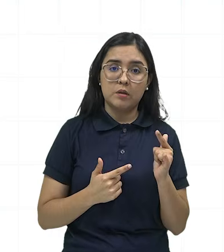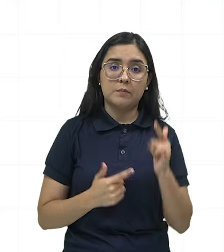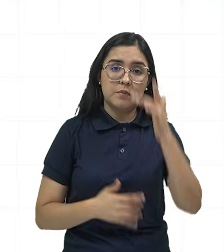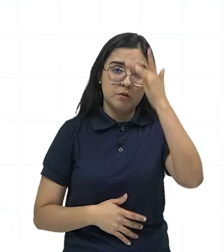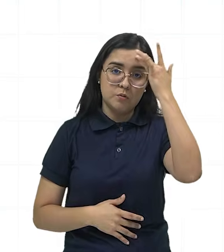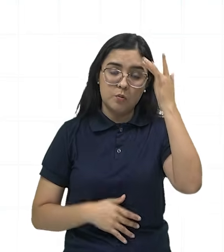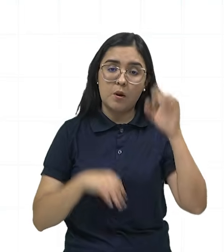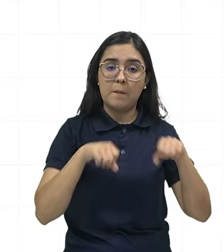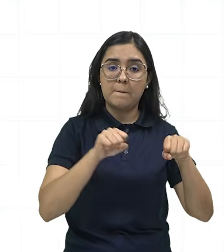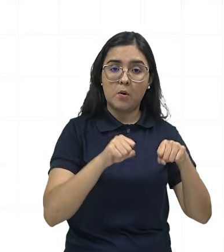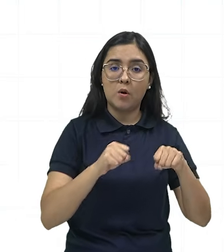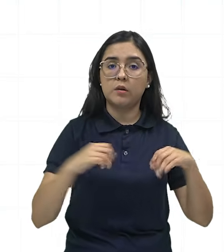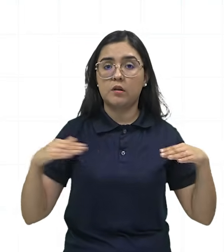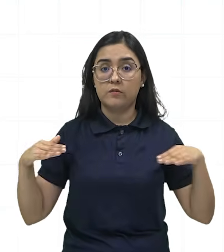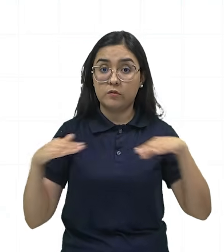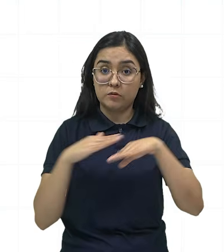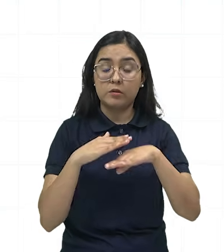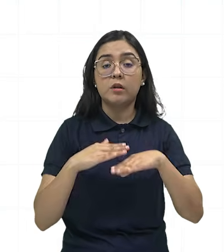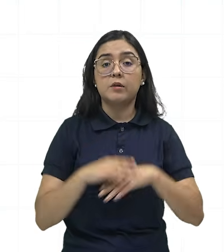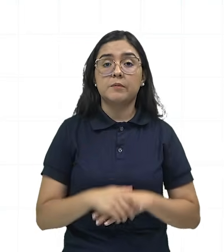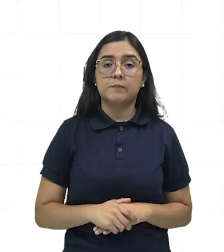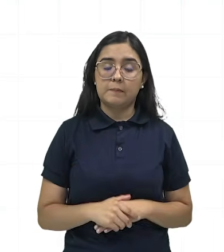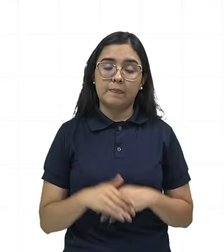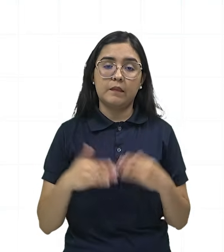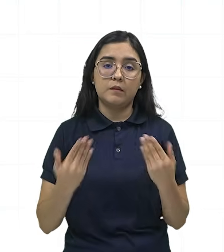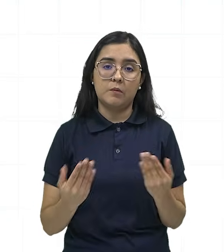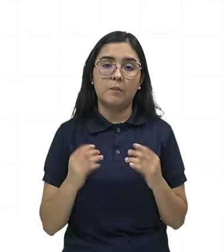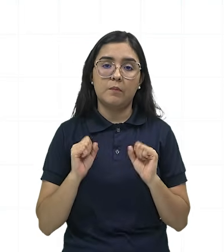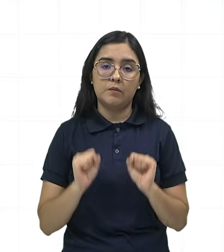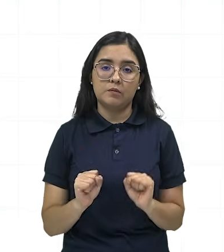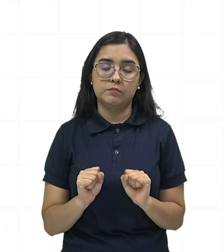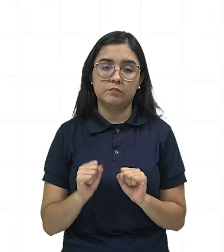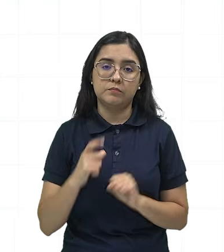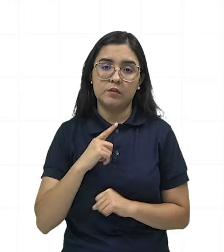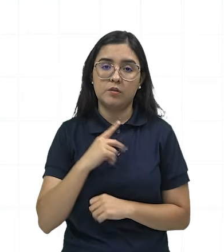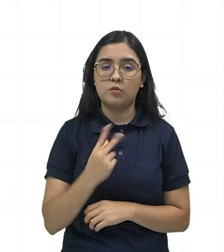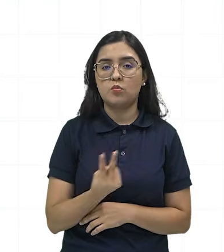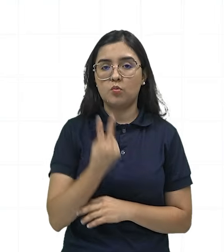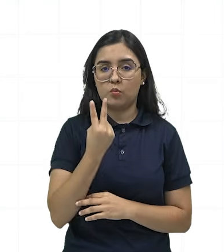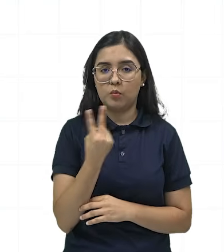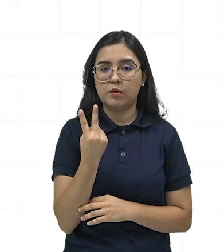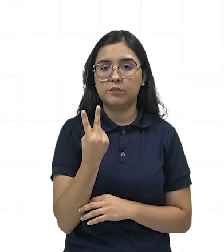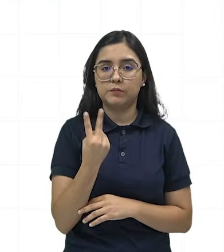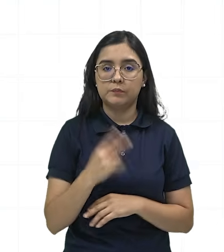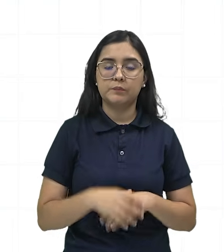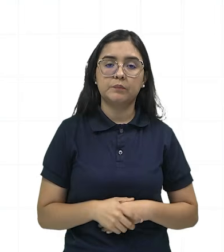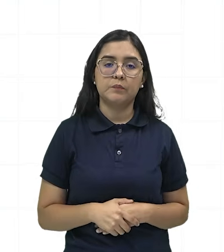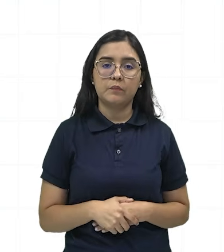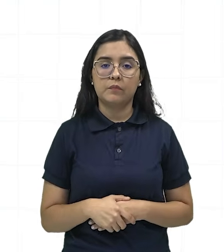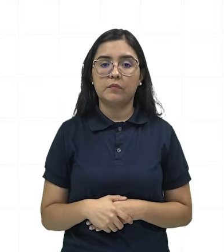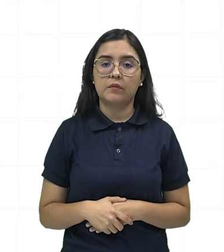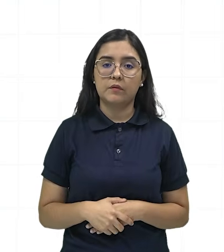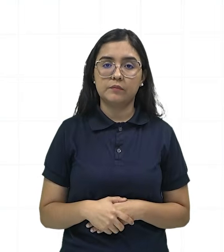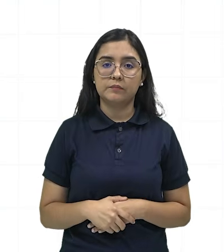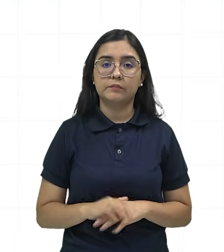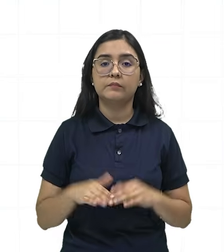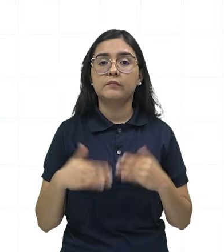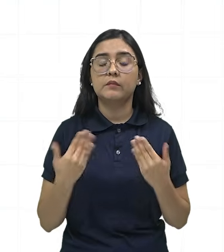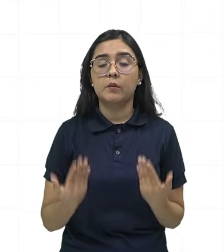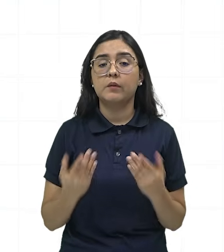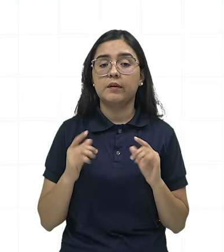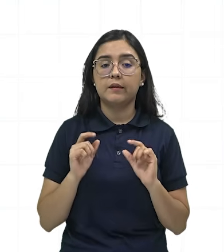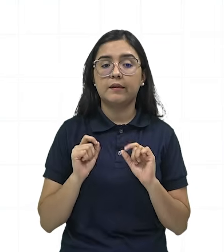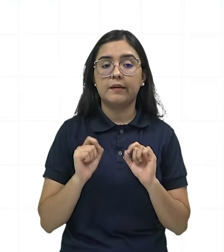aí houve a colisão. Então, houve duas pessoas aí como vítimas, né, desse acontecimento. Então, quem vai